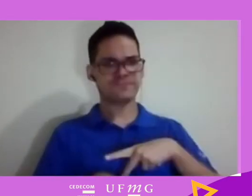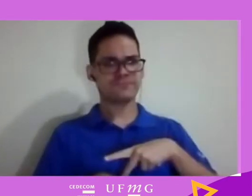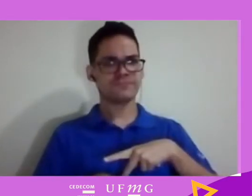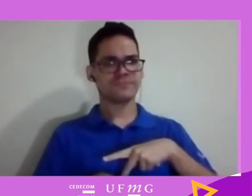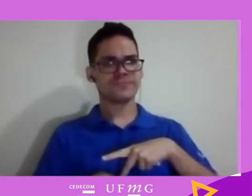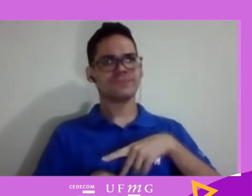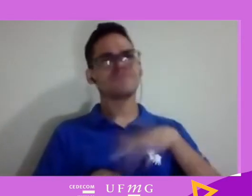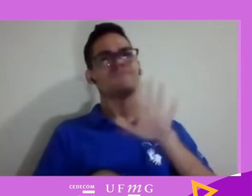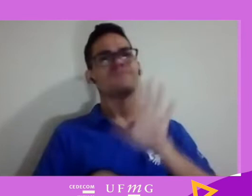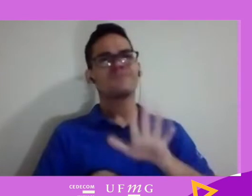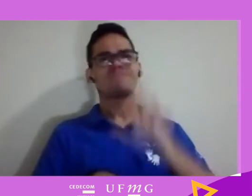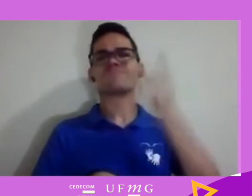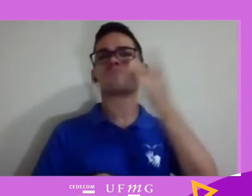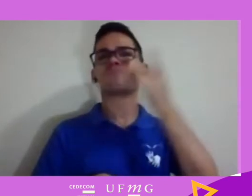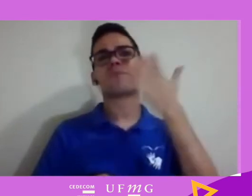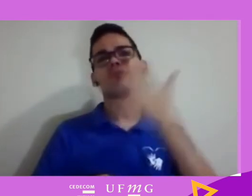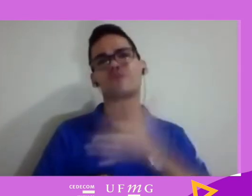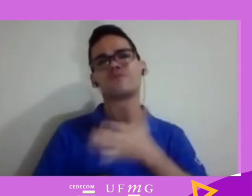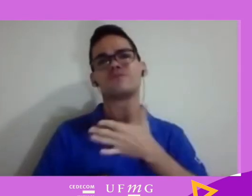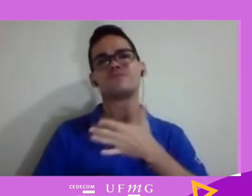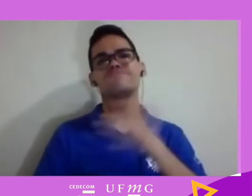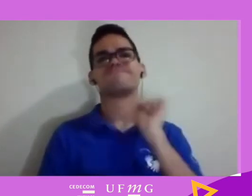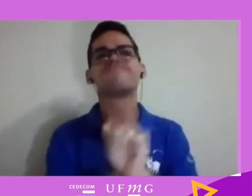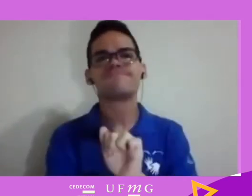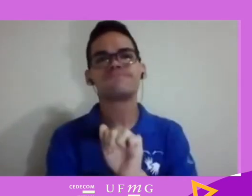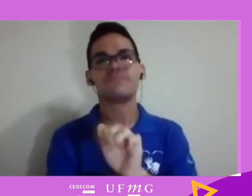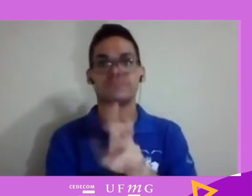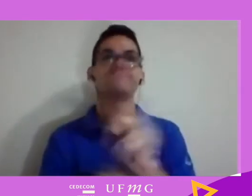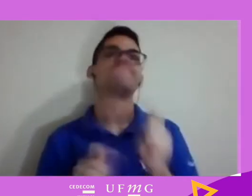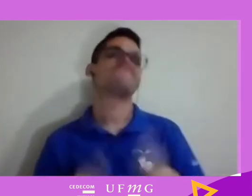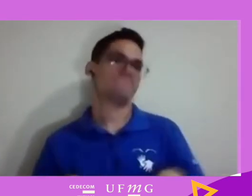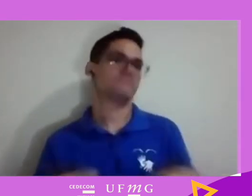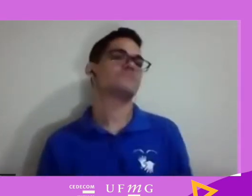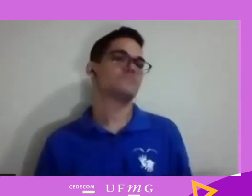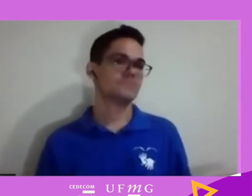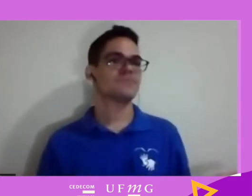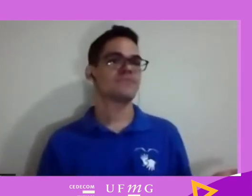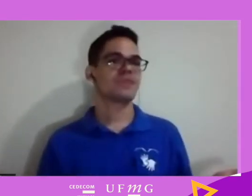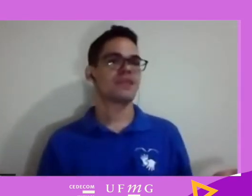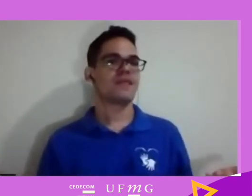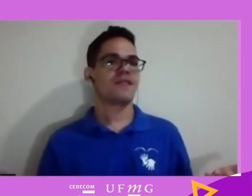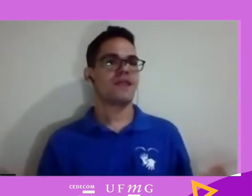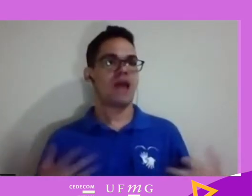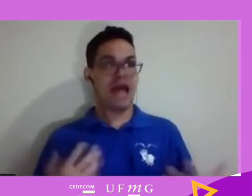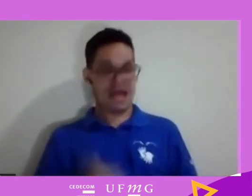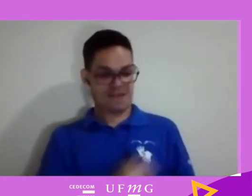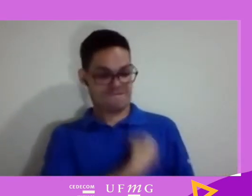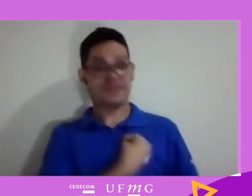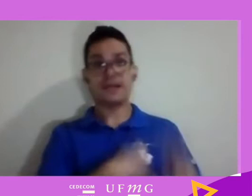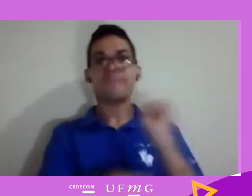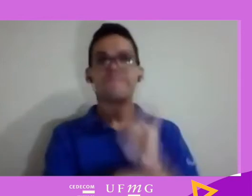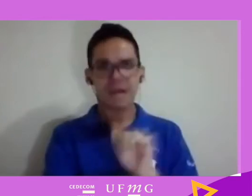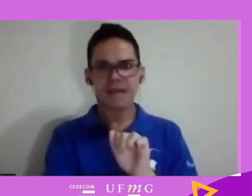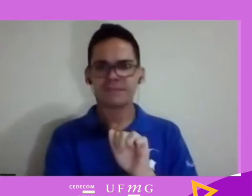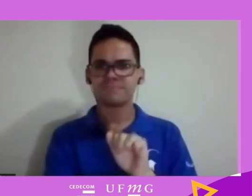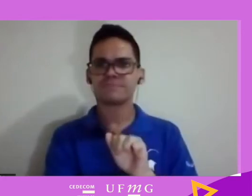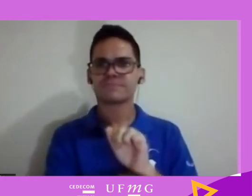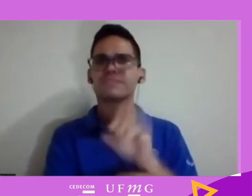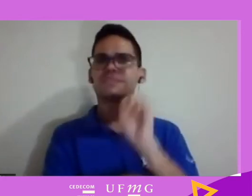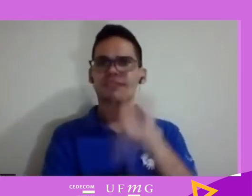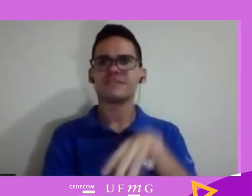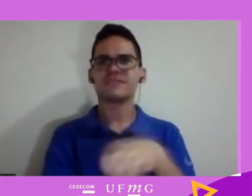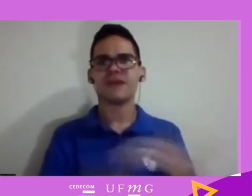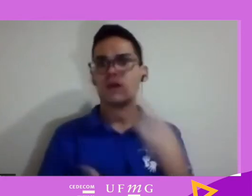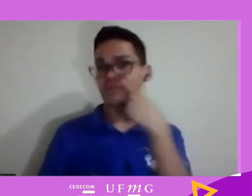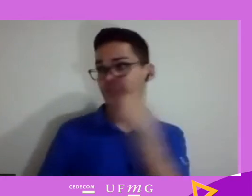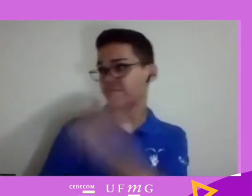viver, elas já demonstraram que tudo pode parar de um momento para o outro. Então, não existe nada que não pare a máquina. A